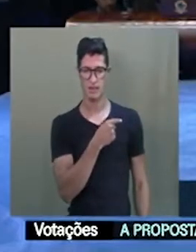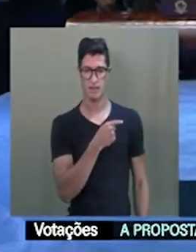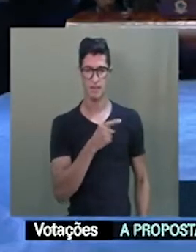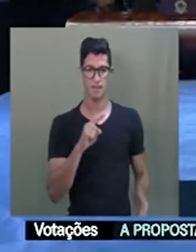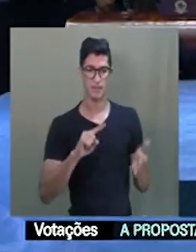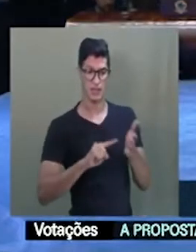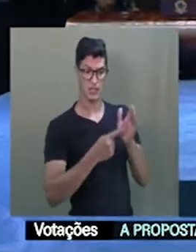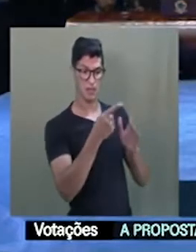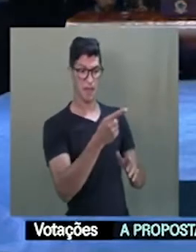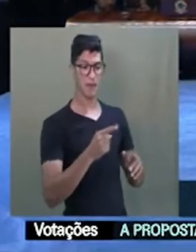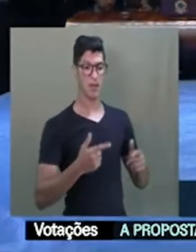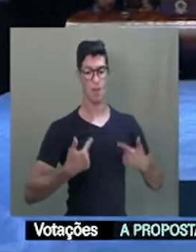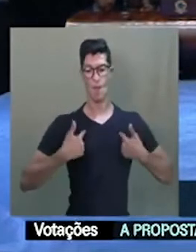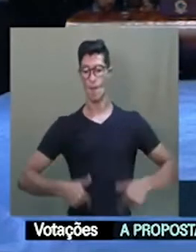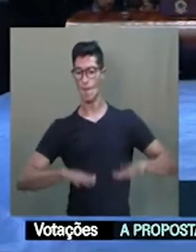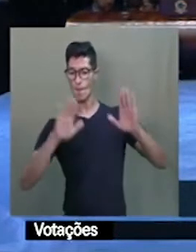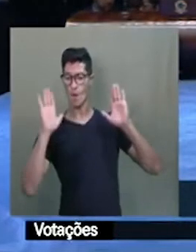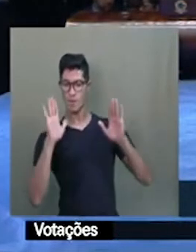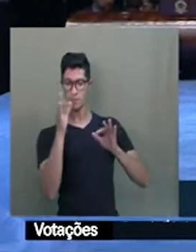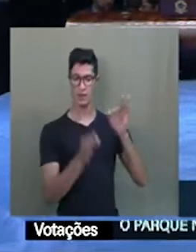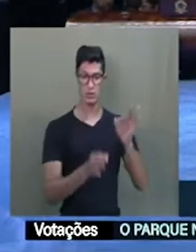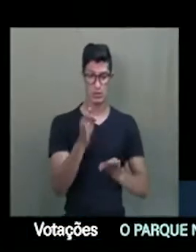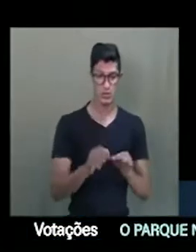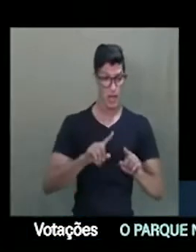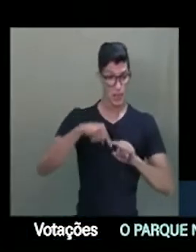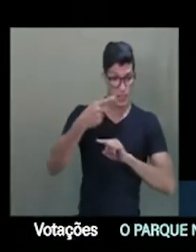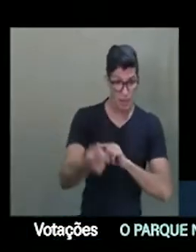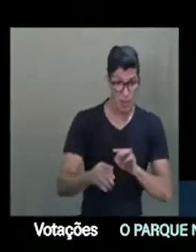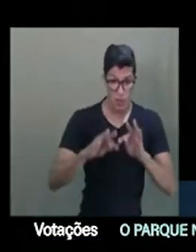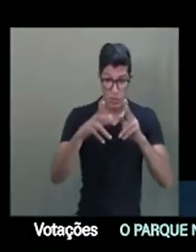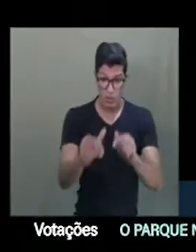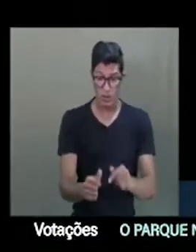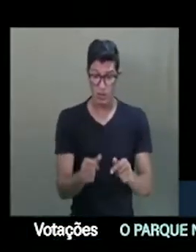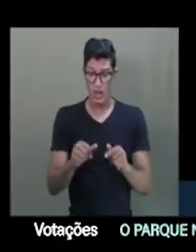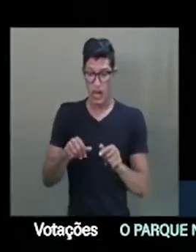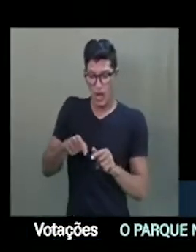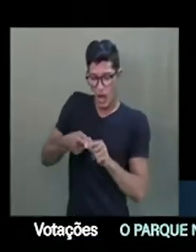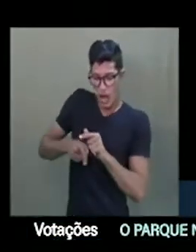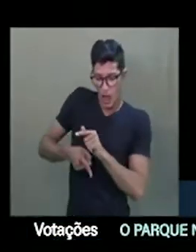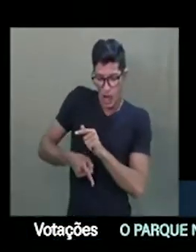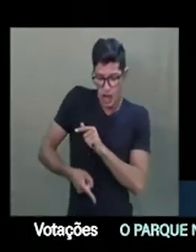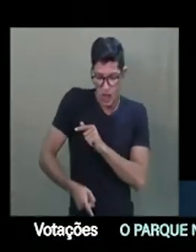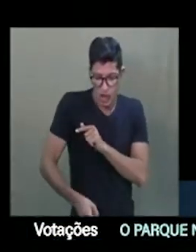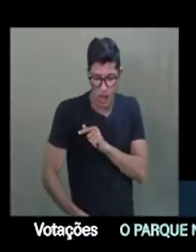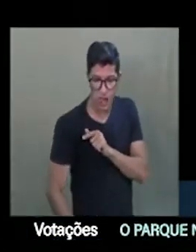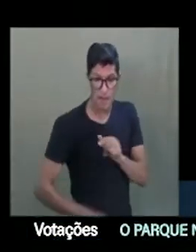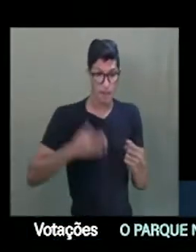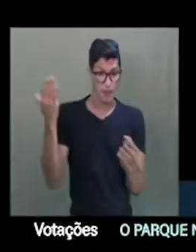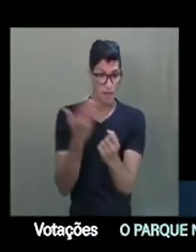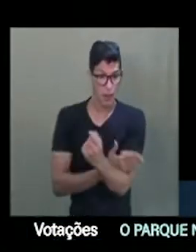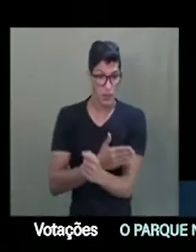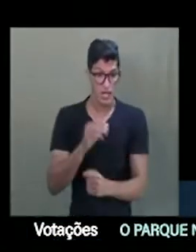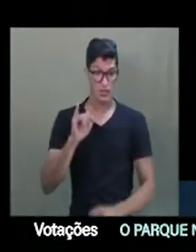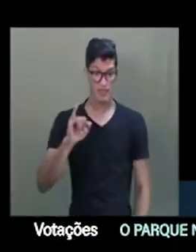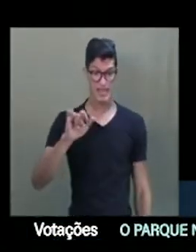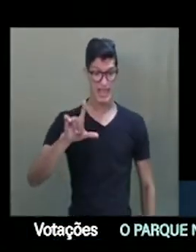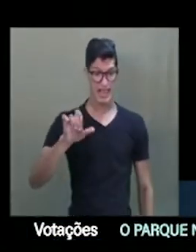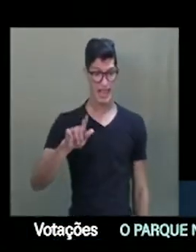dedurou para se safar da justiça e que depois tudo isso ruiu por terra como um processo altamente